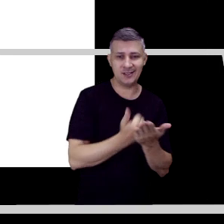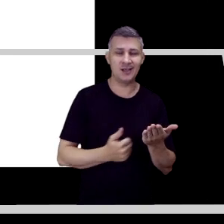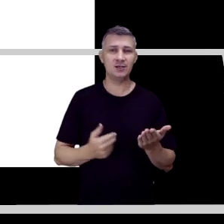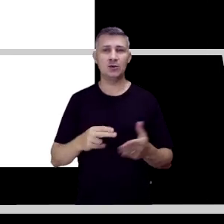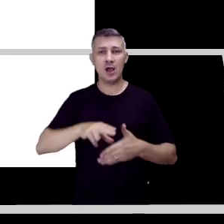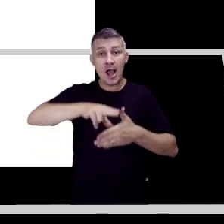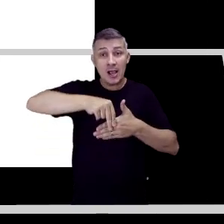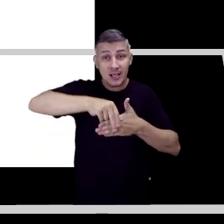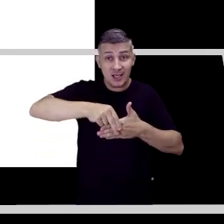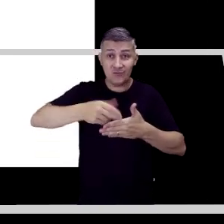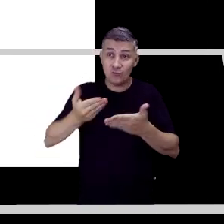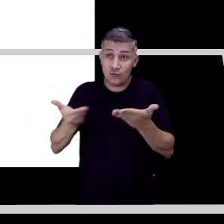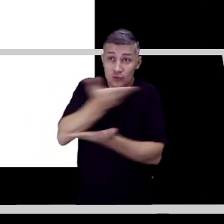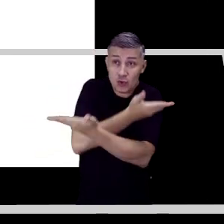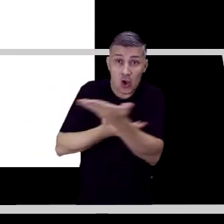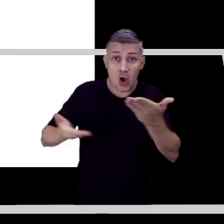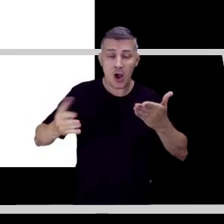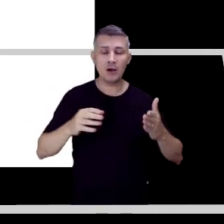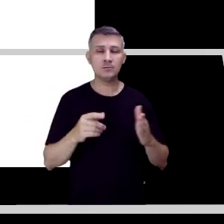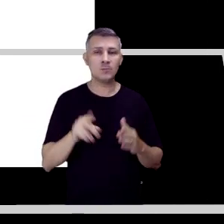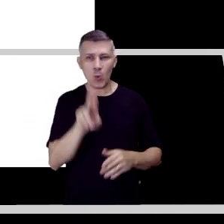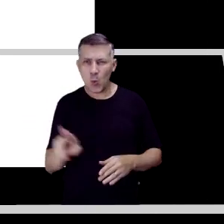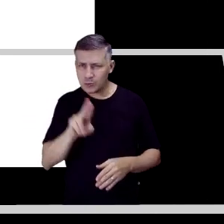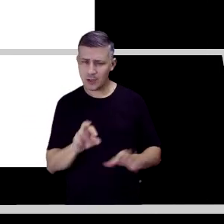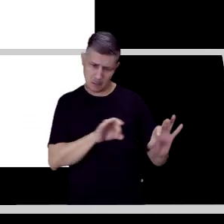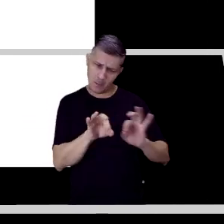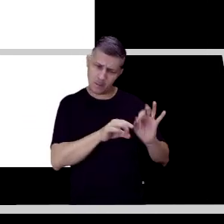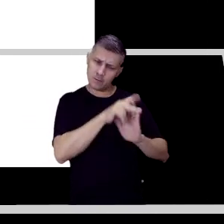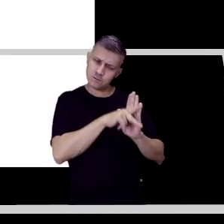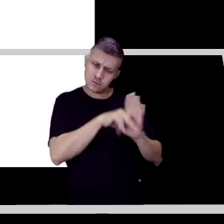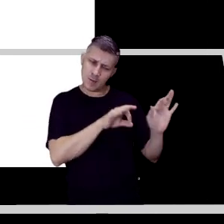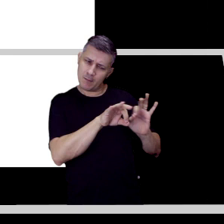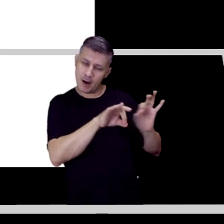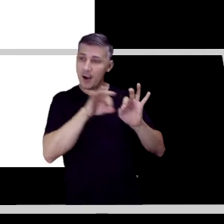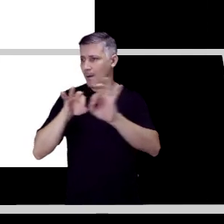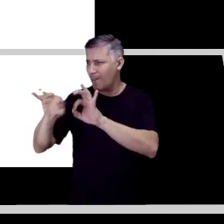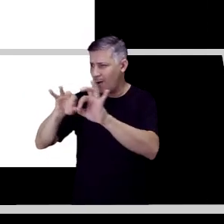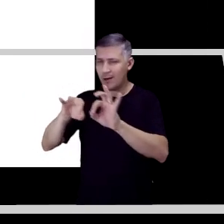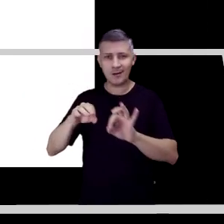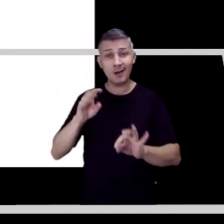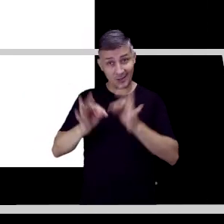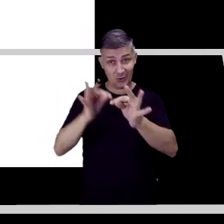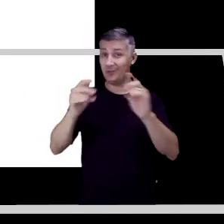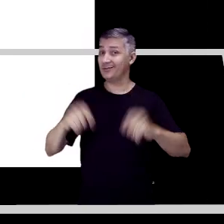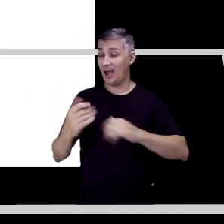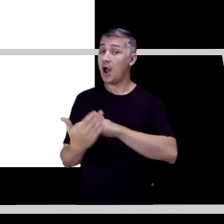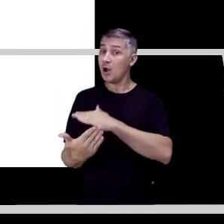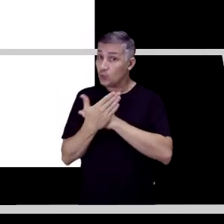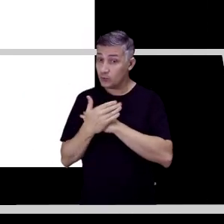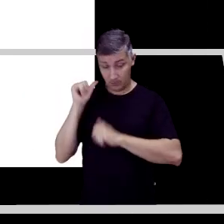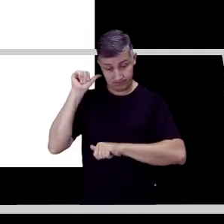troca de arquivos e informação que a gente usa para planejar esses projetos, né? Isso também é uma coisa que a